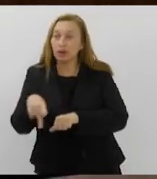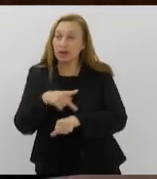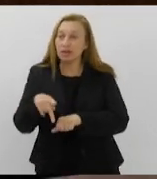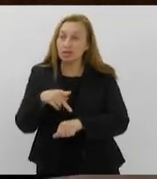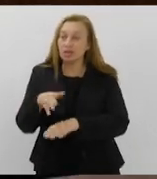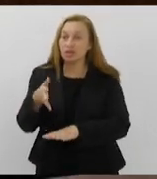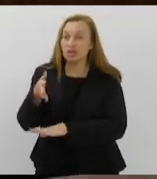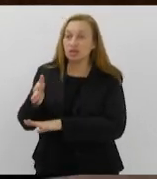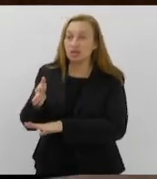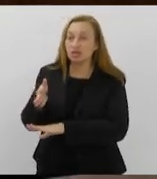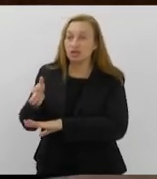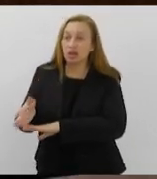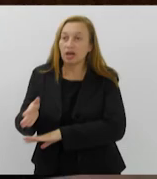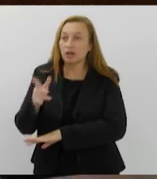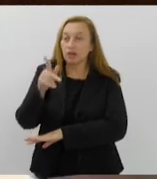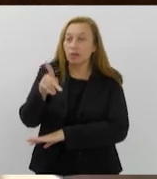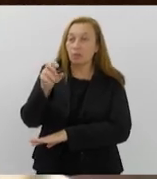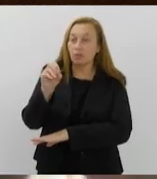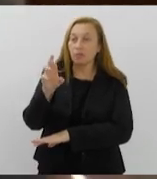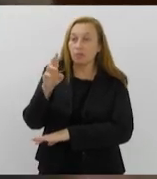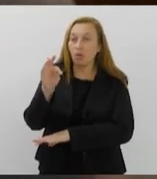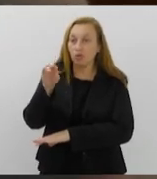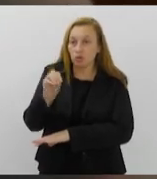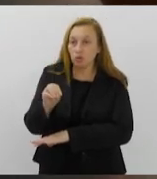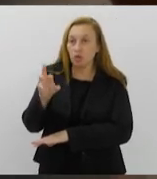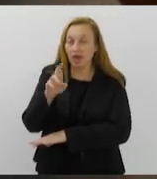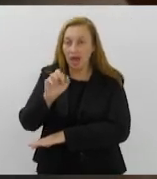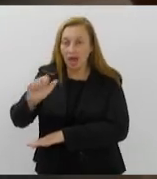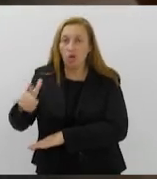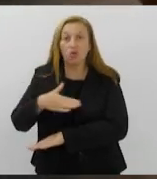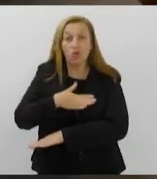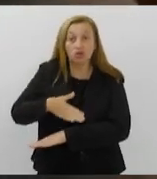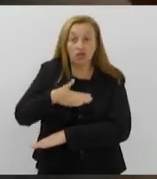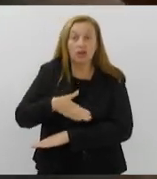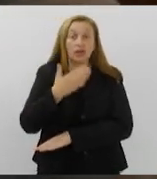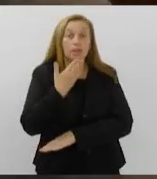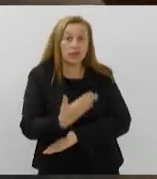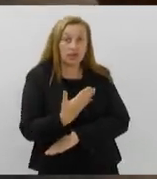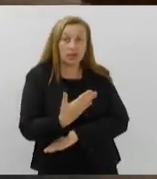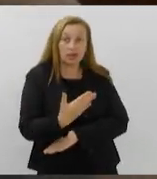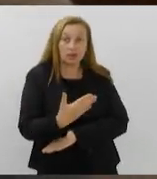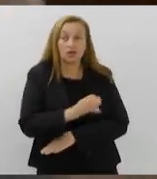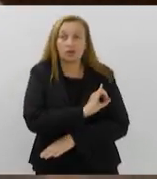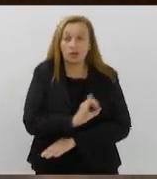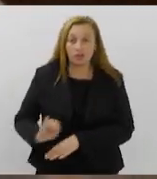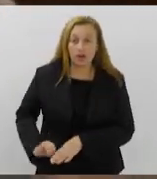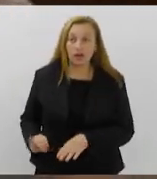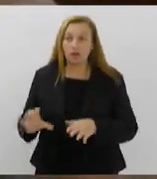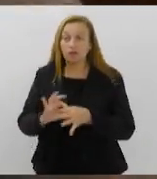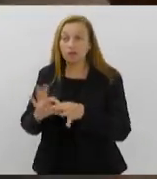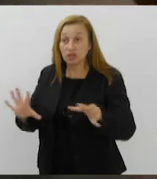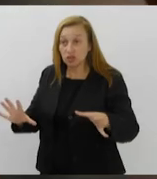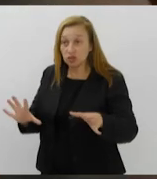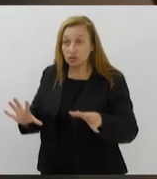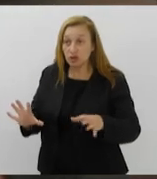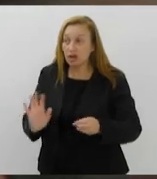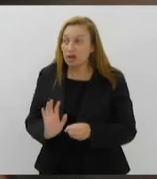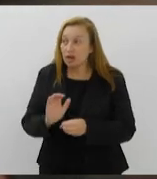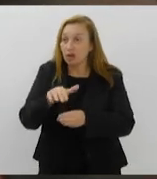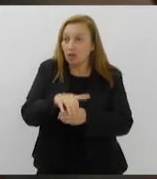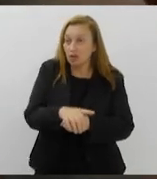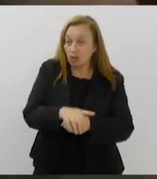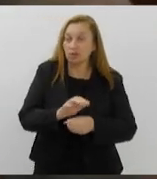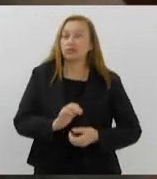Real, gostaram tanto do local que pediram para ficar, e o imperador na época concedeu, criou oficialmente essa colônia, que, como disse